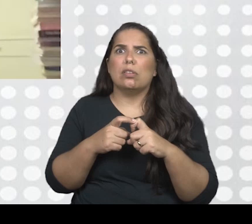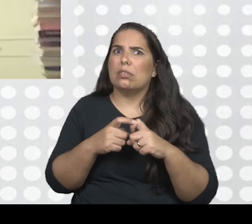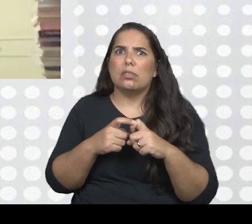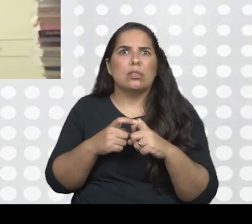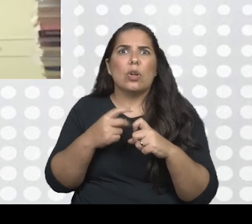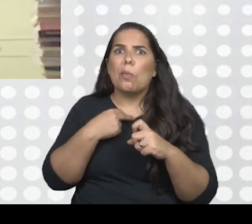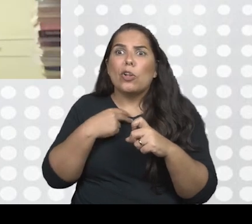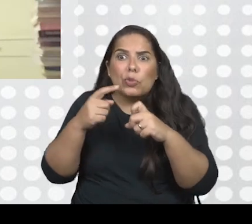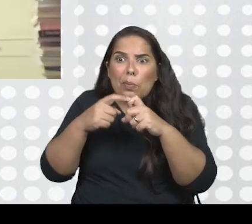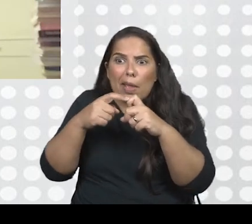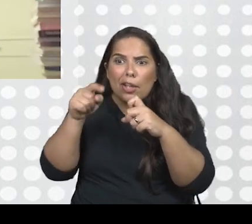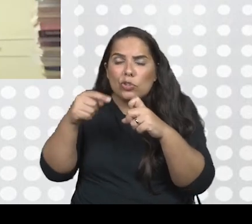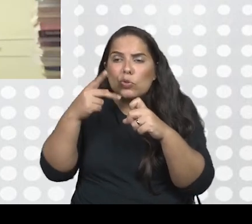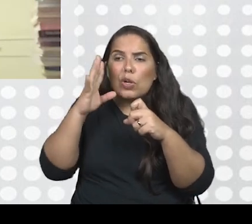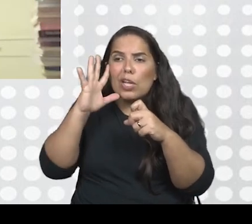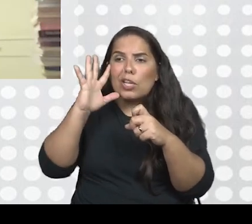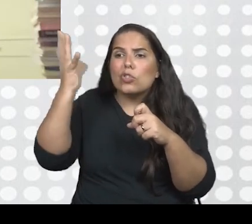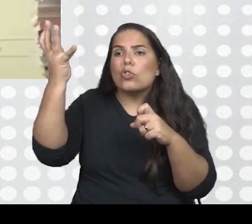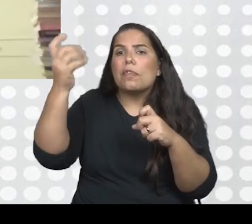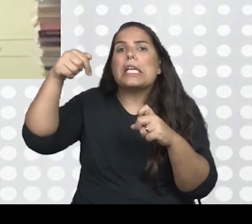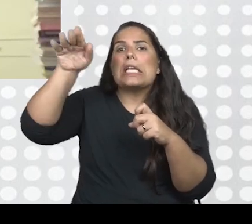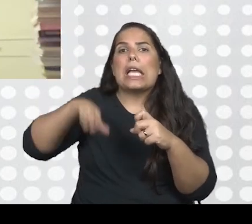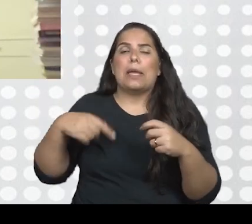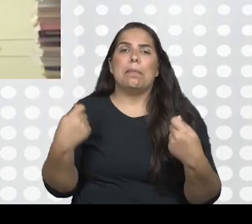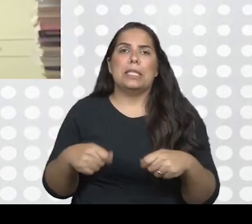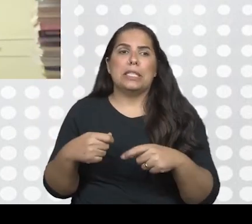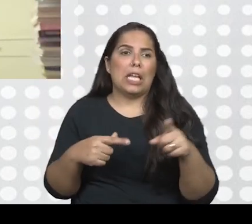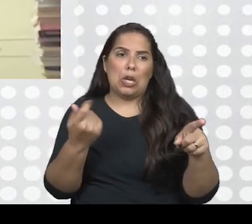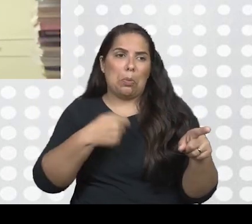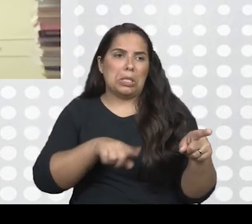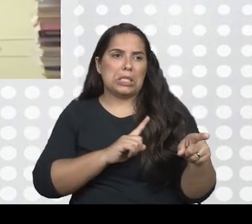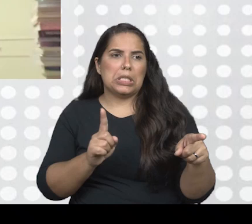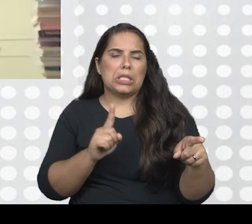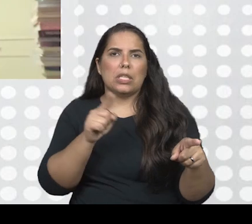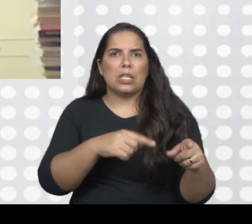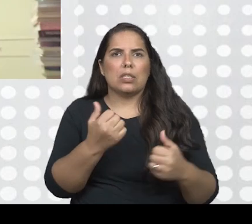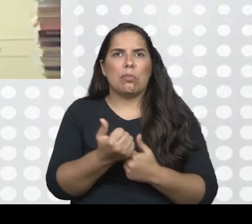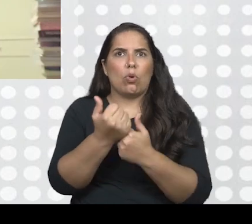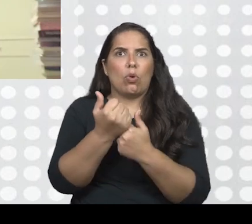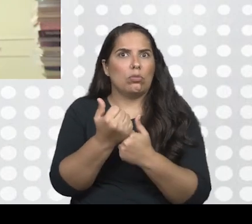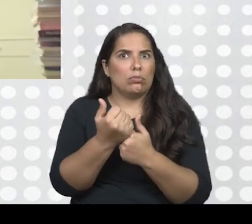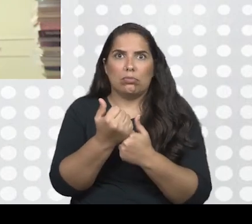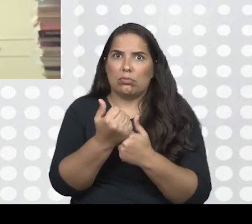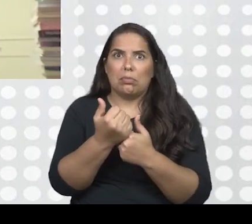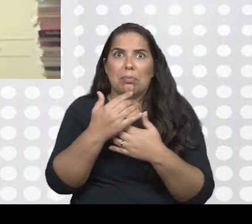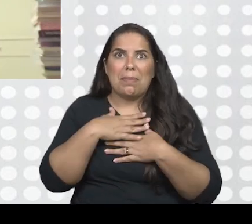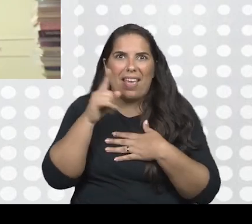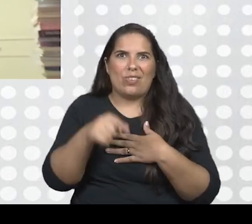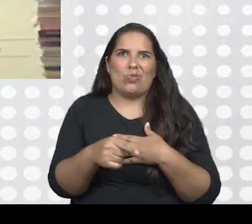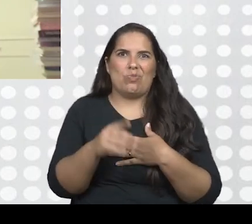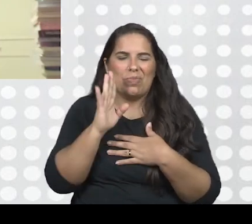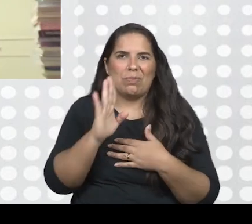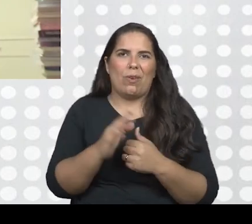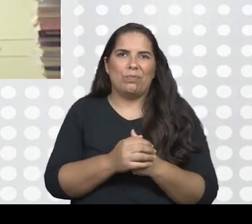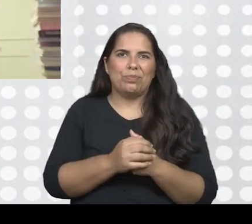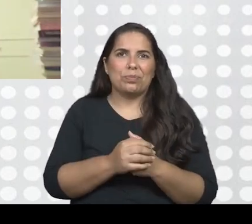ser o médico que vai definir quem precisa e quem não precisa desse apoio. Essa, para mim, é a questão central.